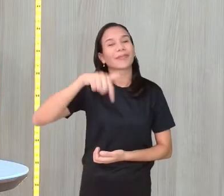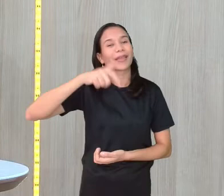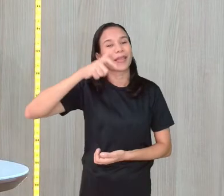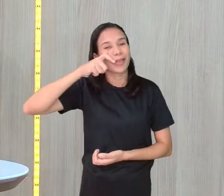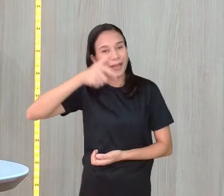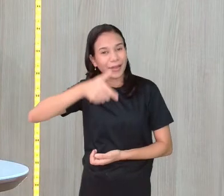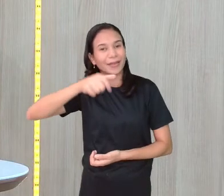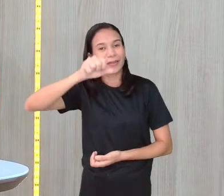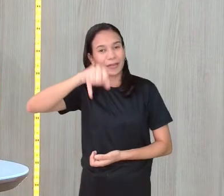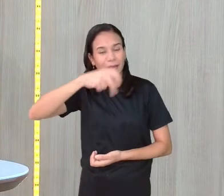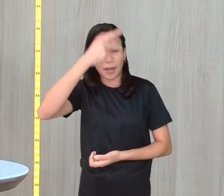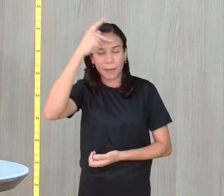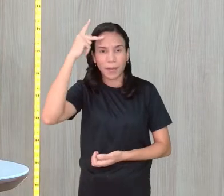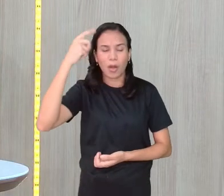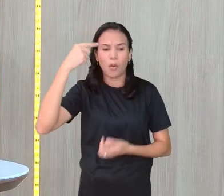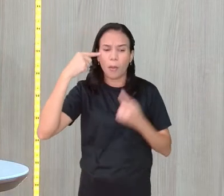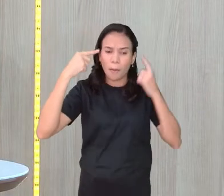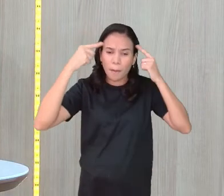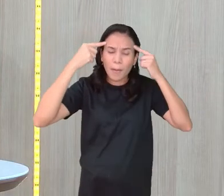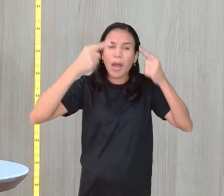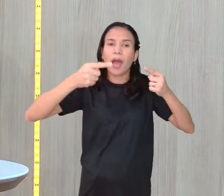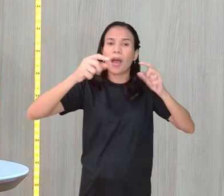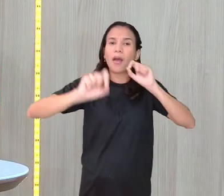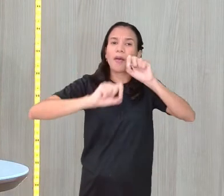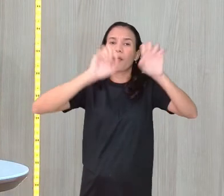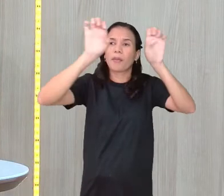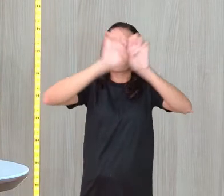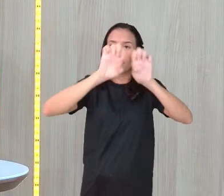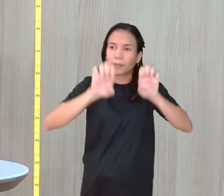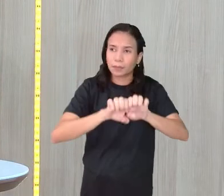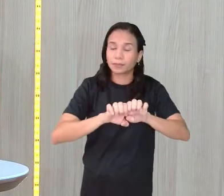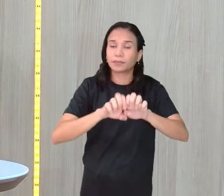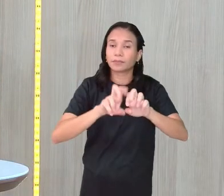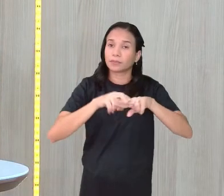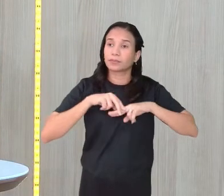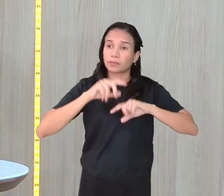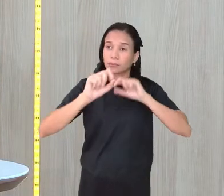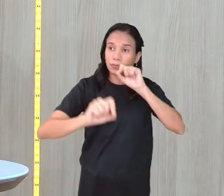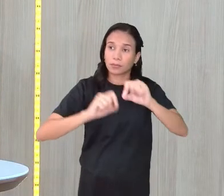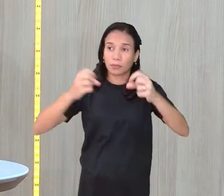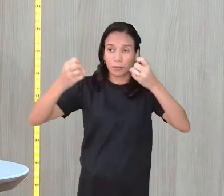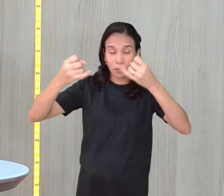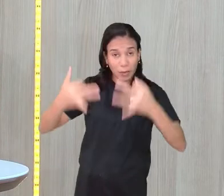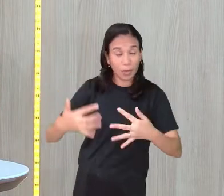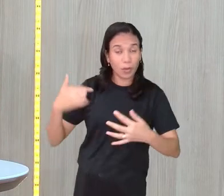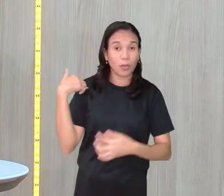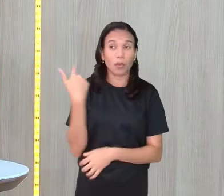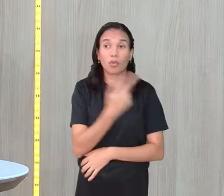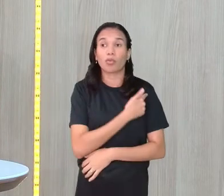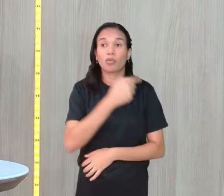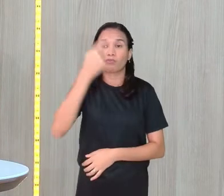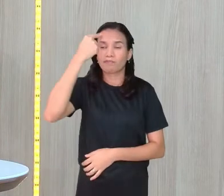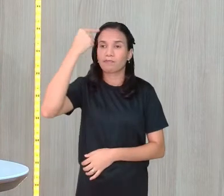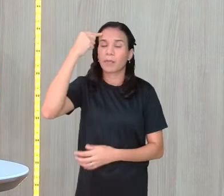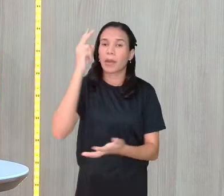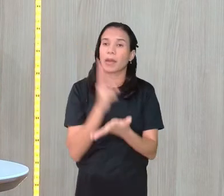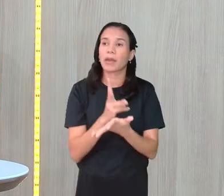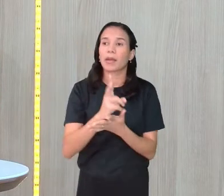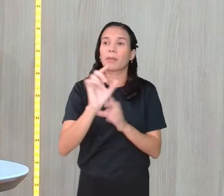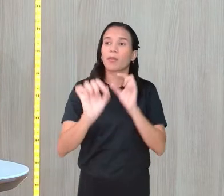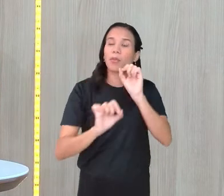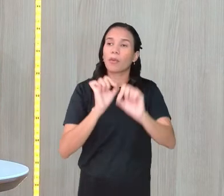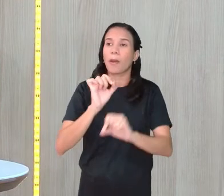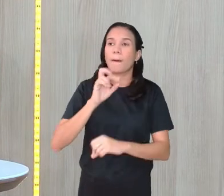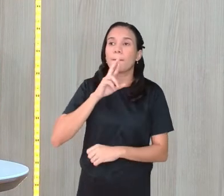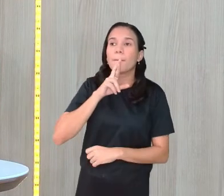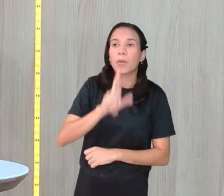né? Você se preocupar com a estrutura, né? Porque, como você disse, a gente se preocupa sempre com o resultado,